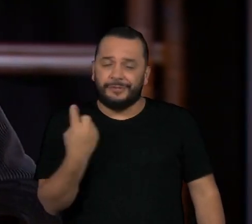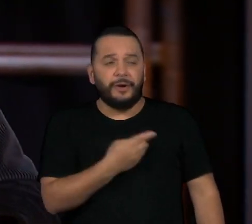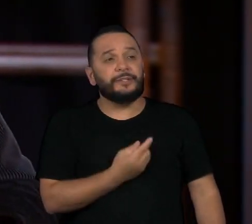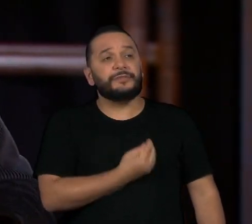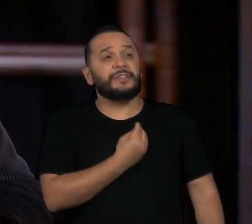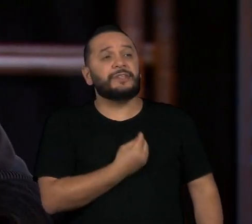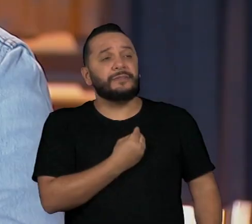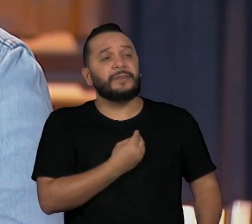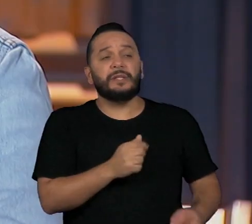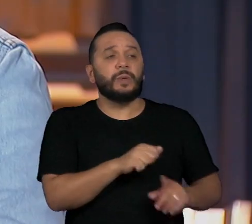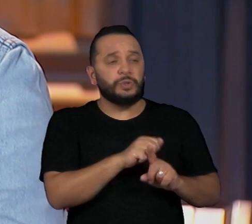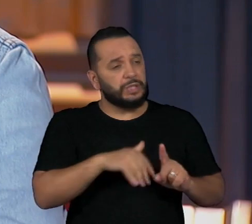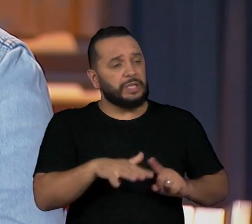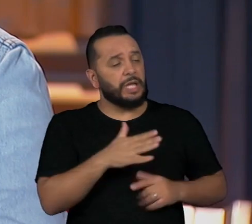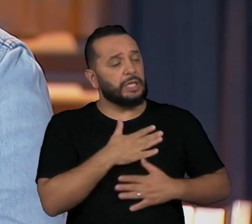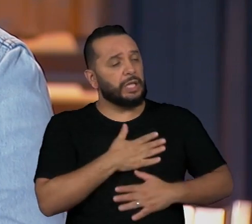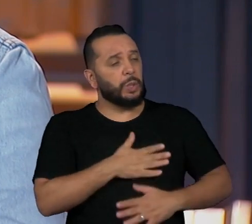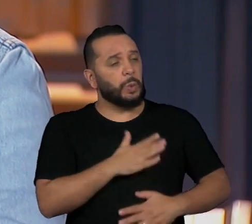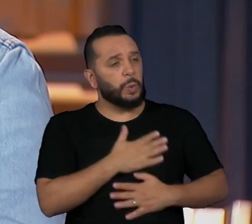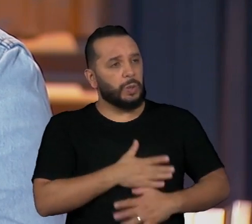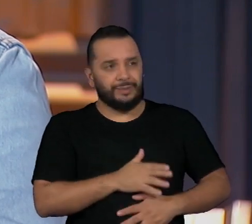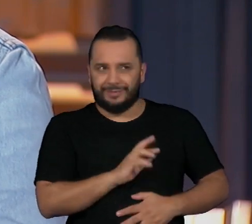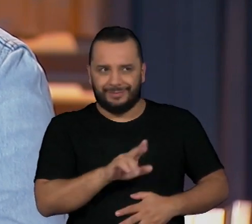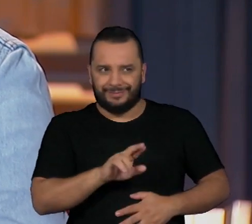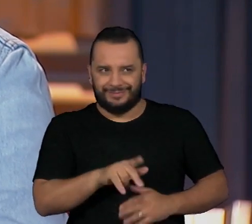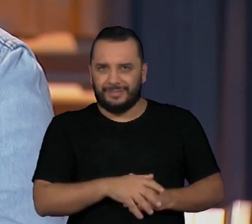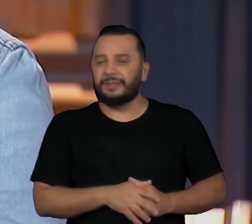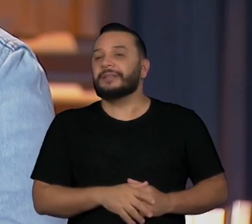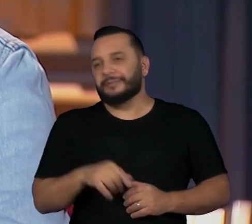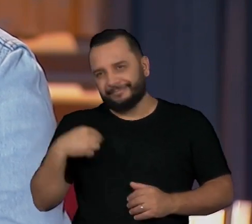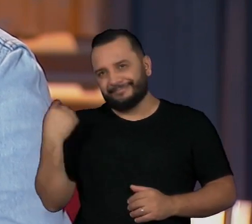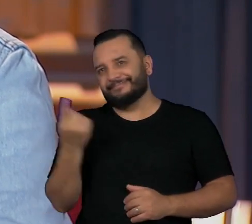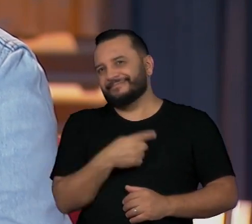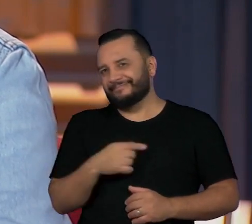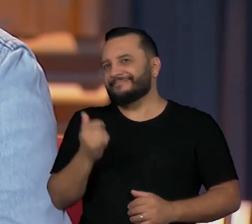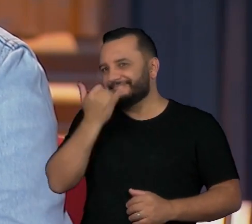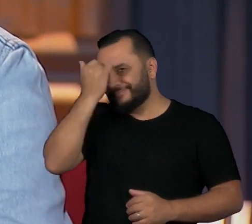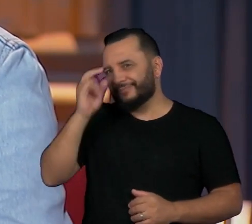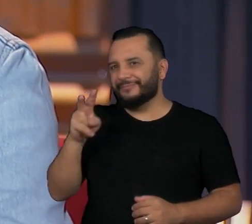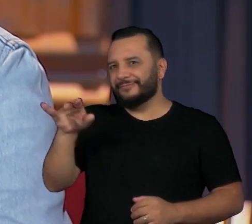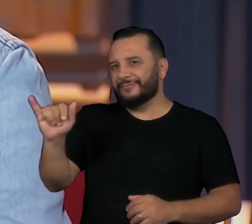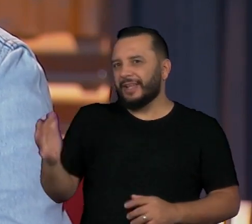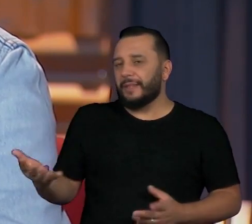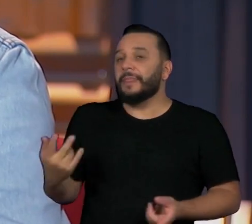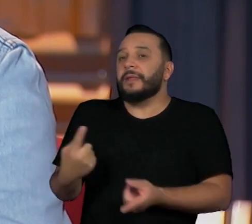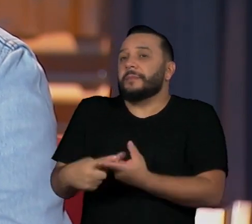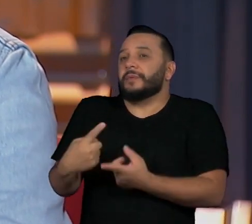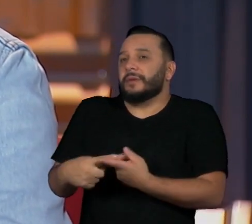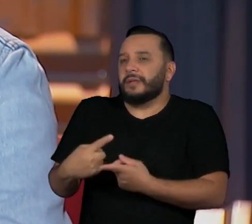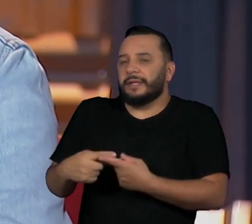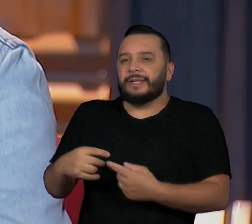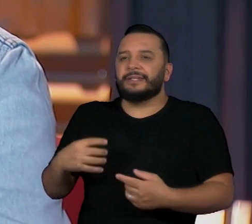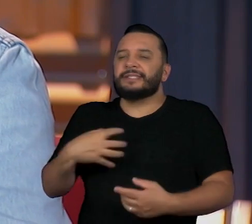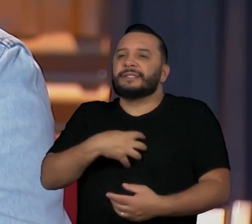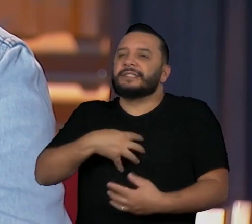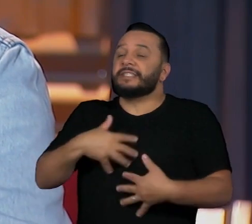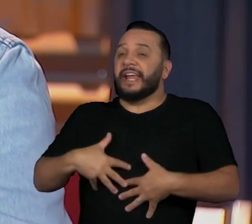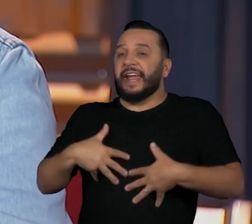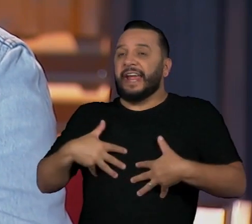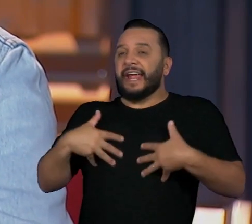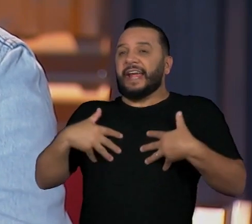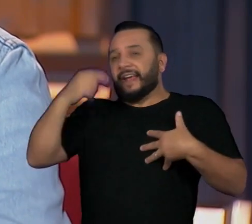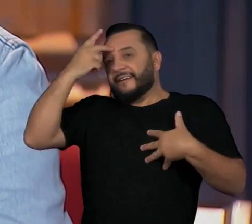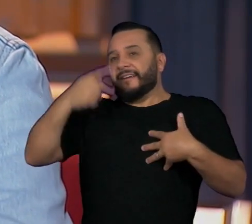vive. Ah, a gente está embarcando numa canoa furada, né? Que é a canoa da autogratificação